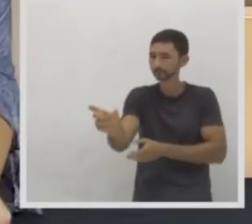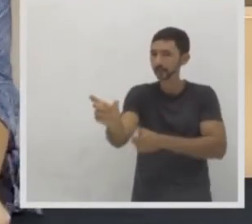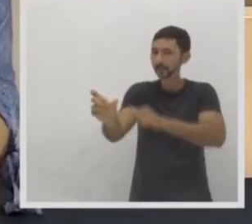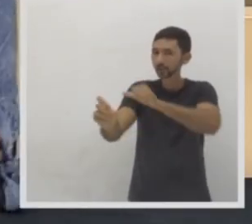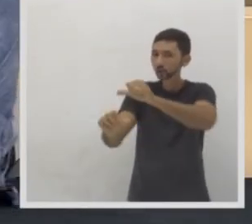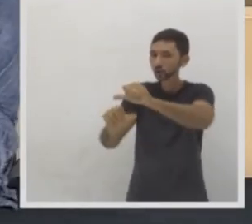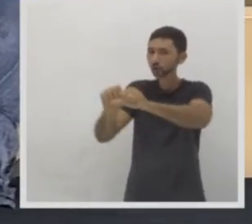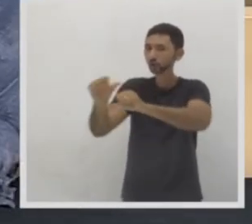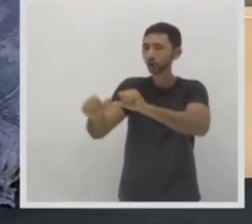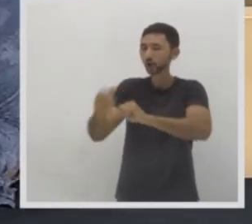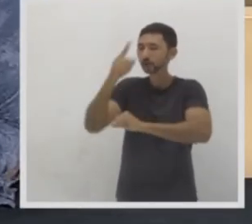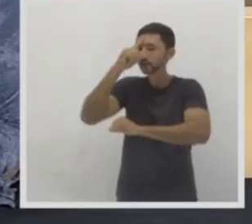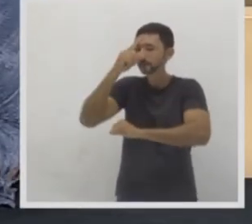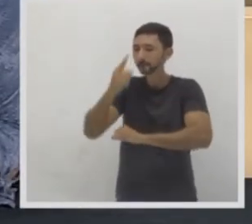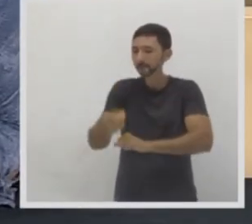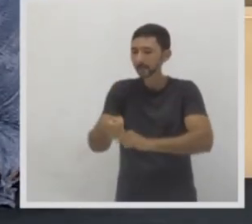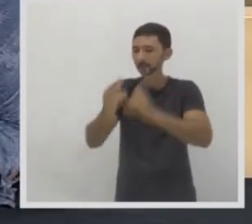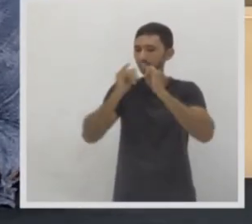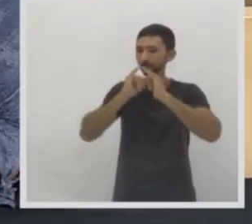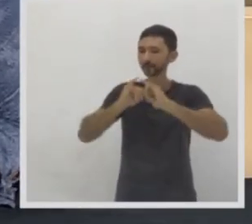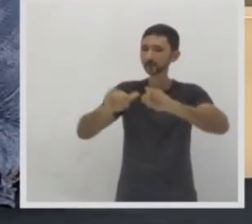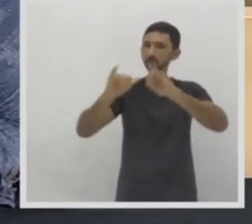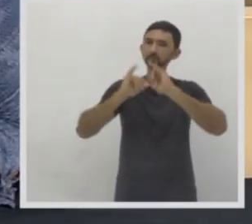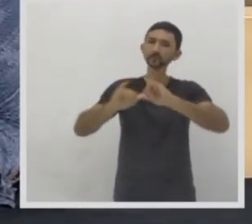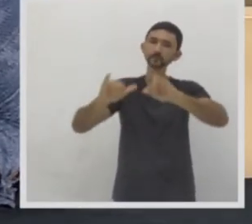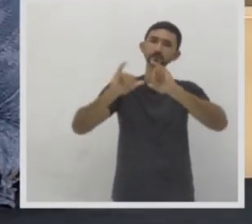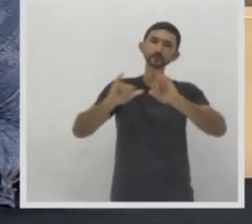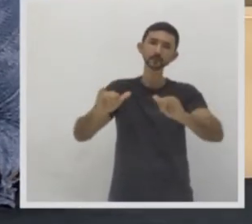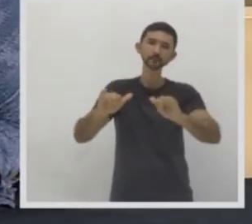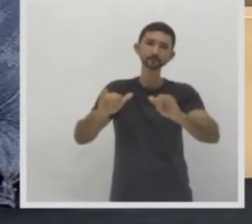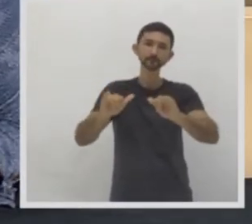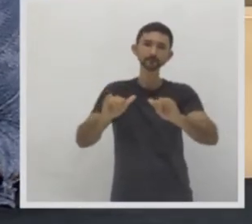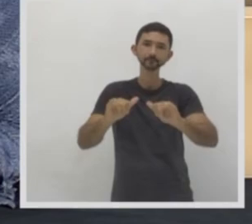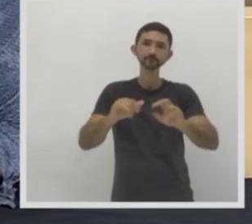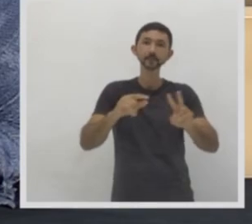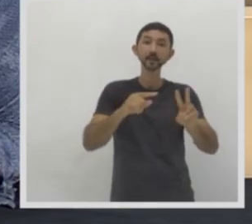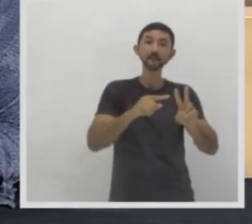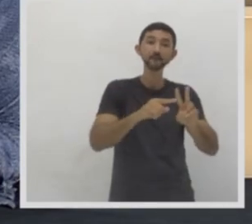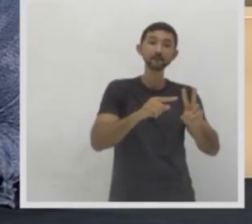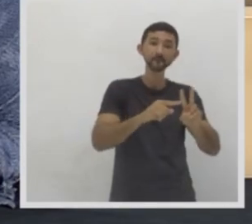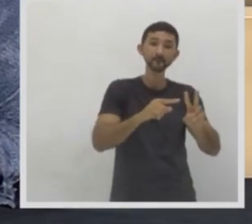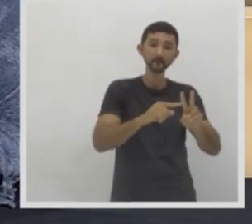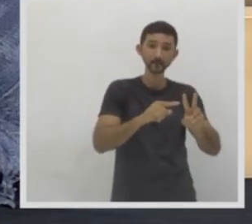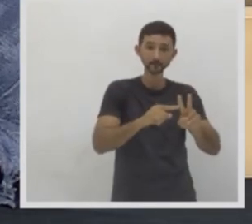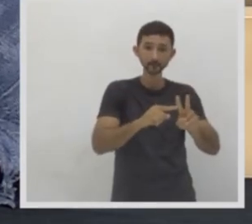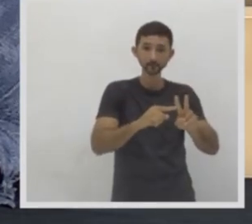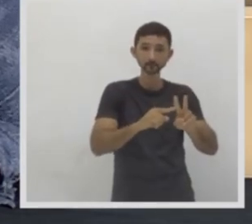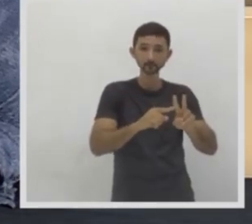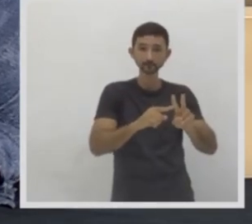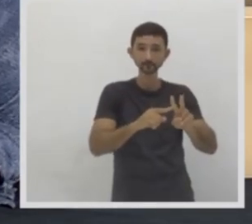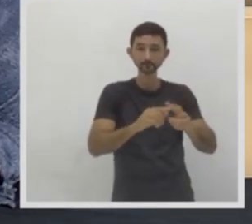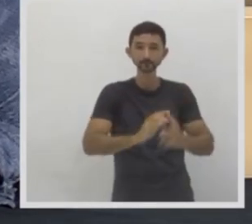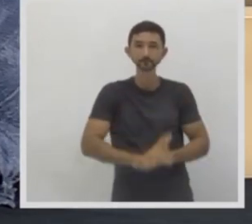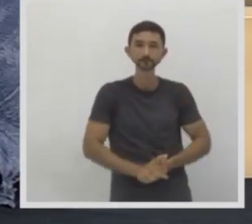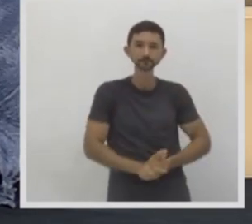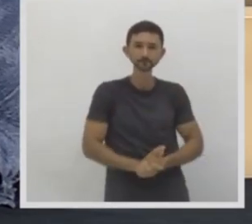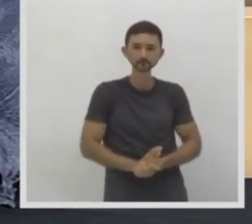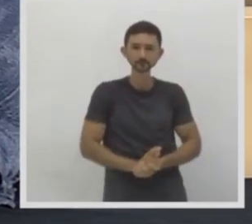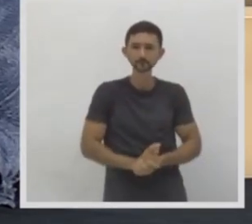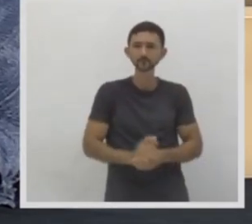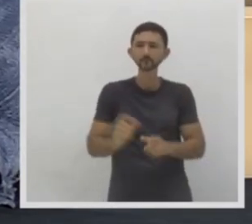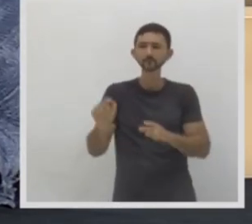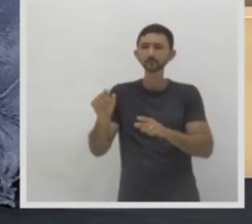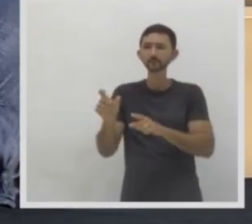comportamento, uma das estratégias da propaganda é utilizar o verbo no imperativo. E a que sujeito esses verbos